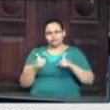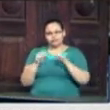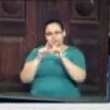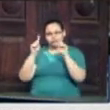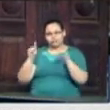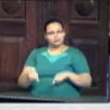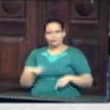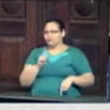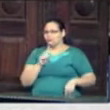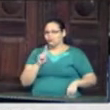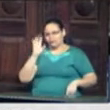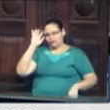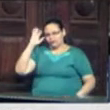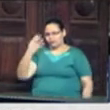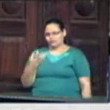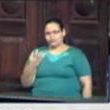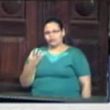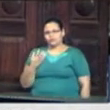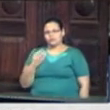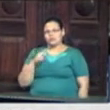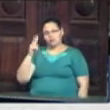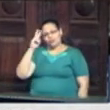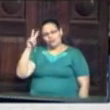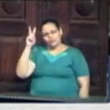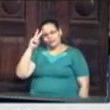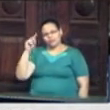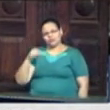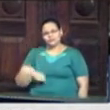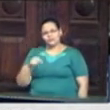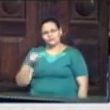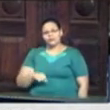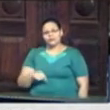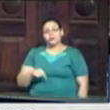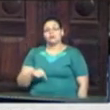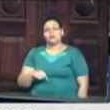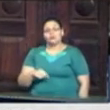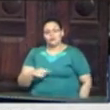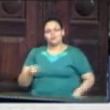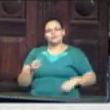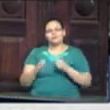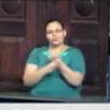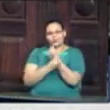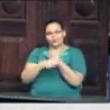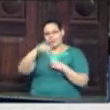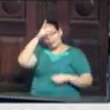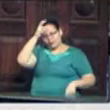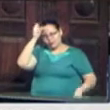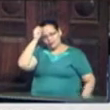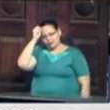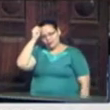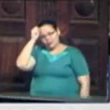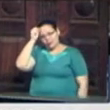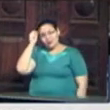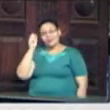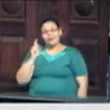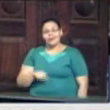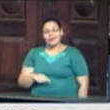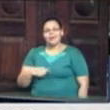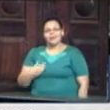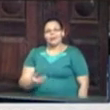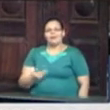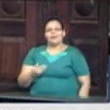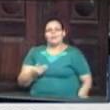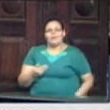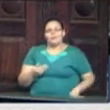servidores não for resolvida. E lembrando aqui que segurança pública é política pública estruturante.